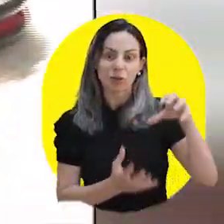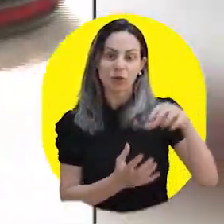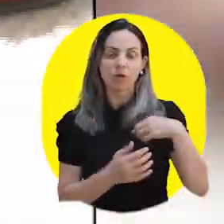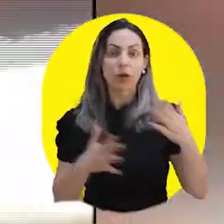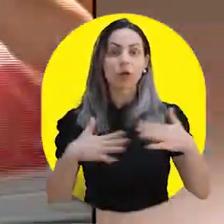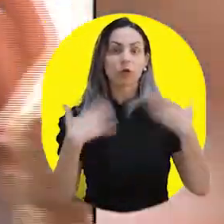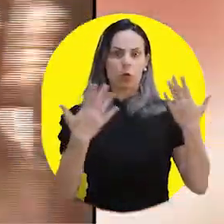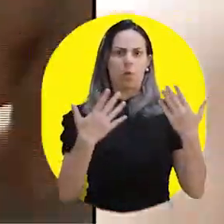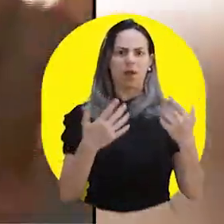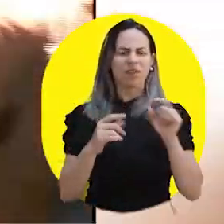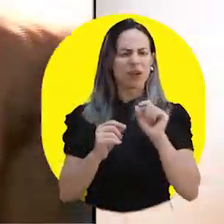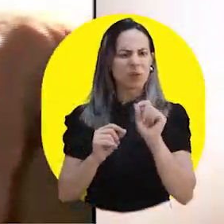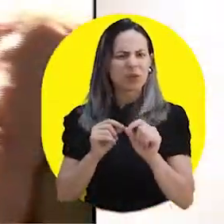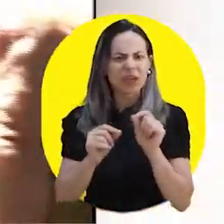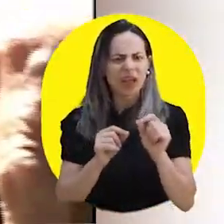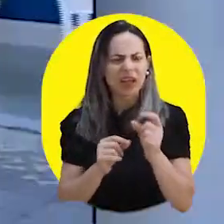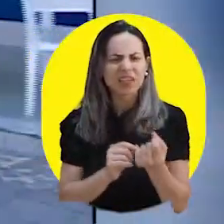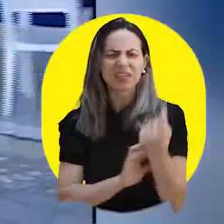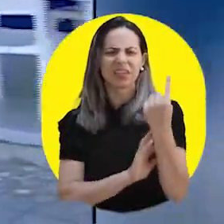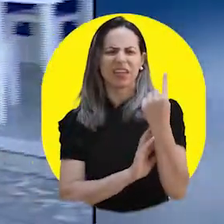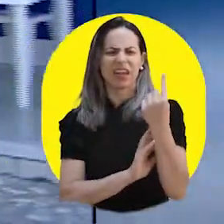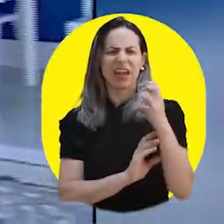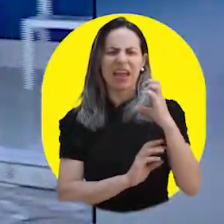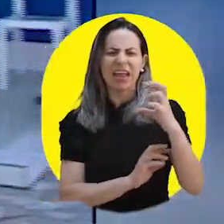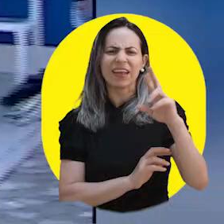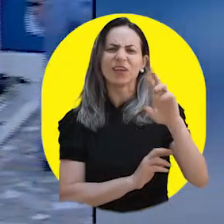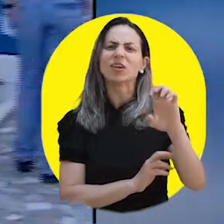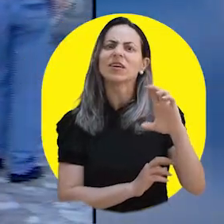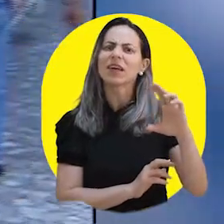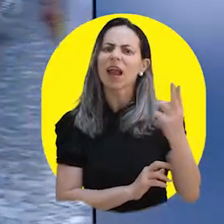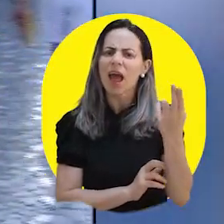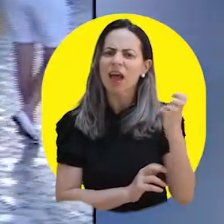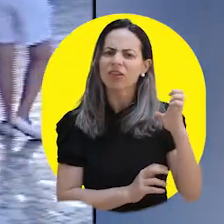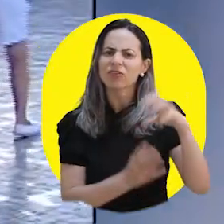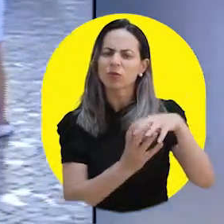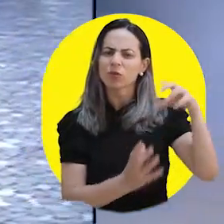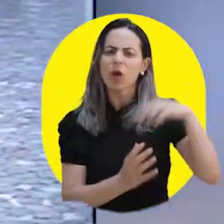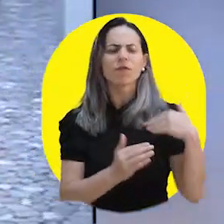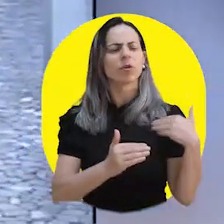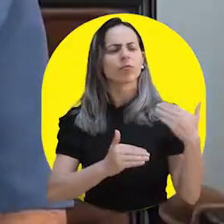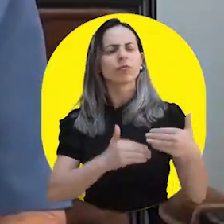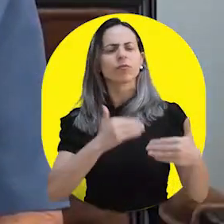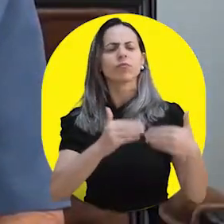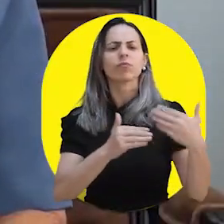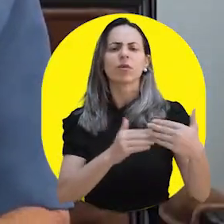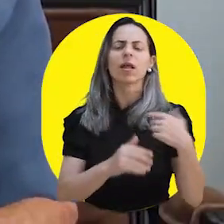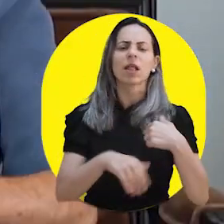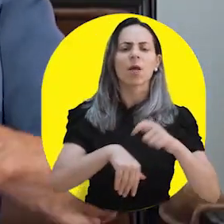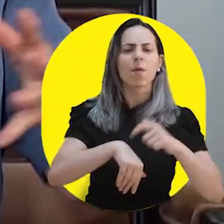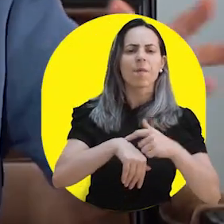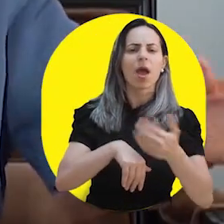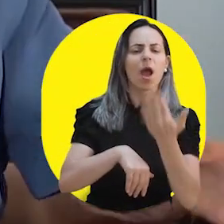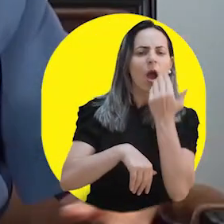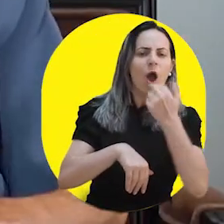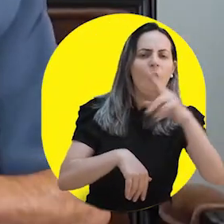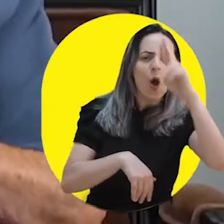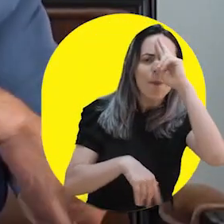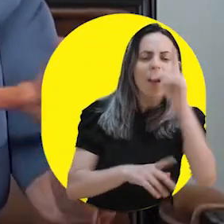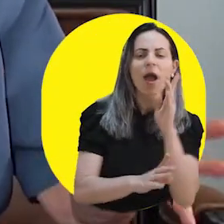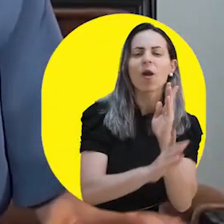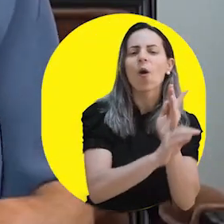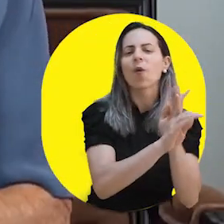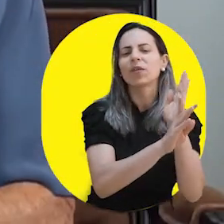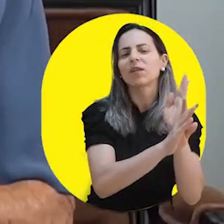Quando eu fui para o conviver, me disseram Creche do Idoso, achei estranho, né? Como Creche do Idoso? Com o passar do tempo, assim, um almoço que a